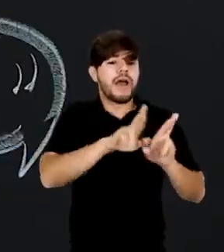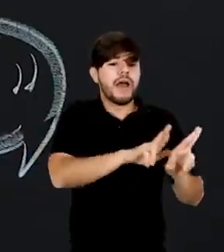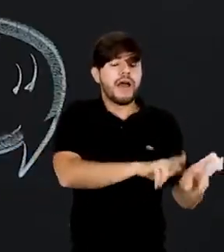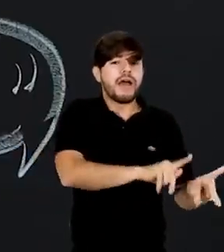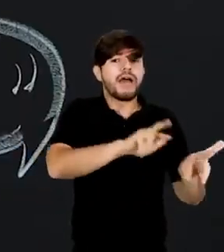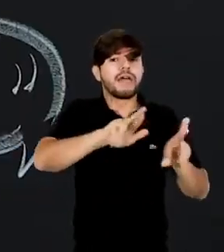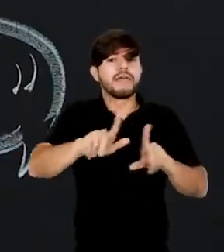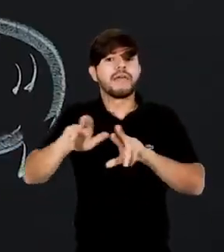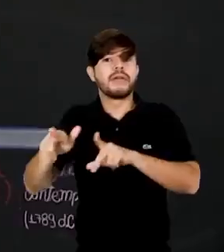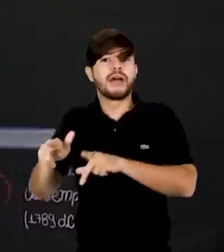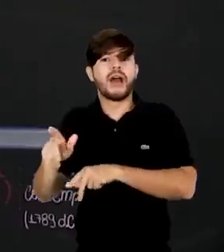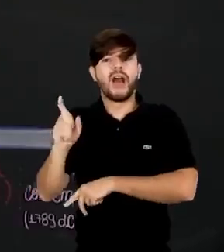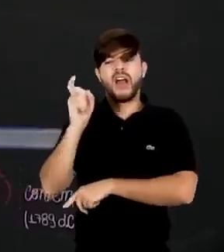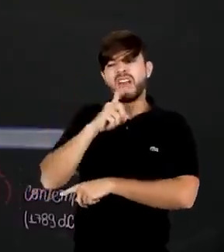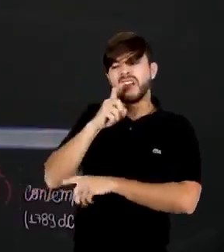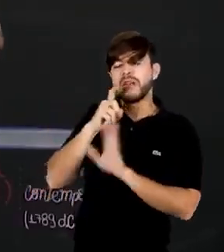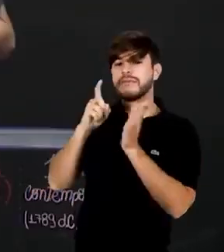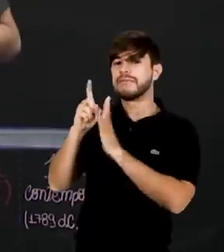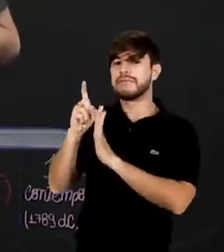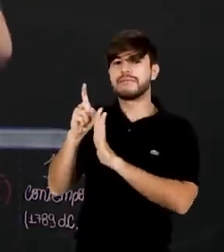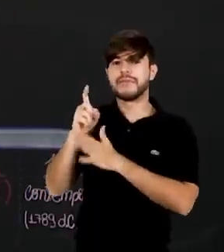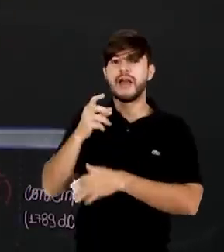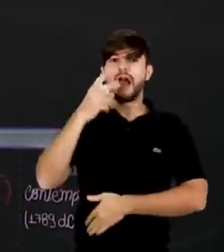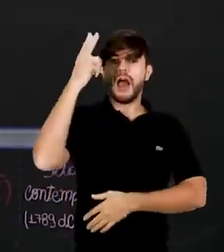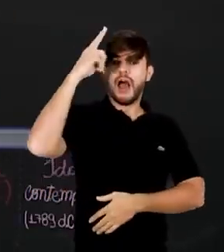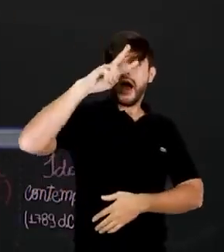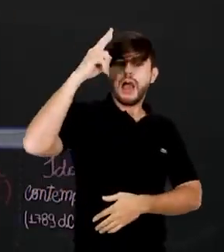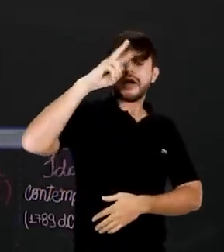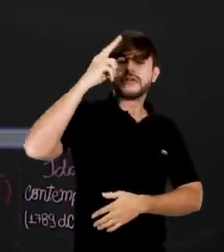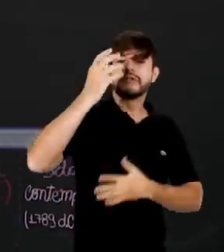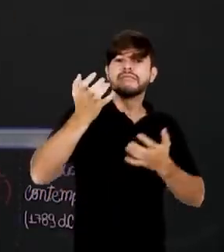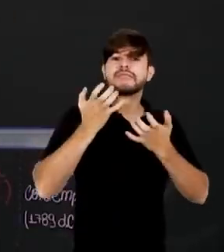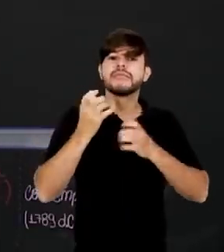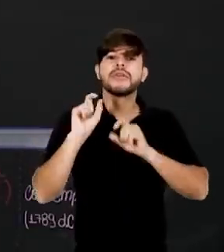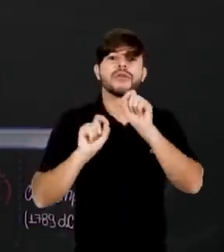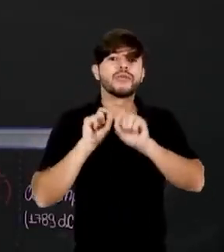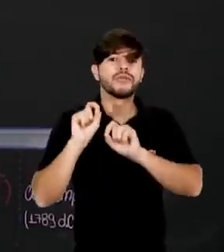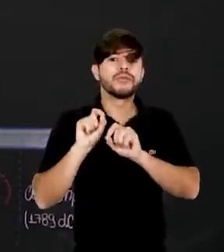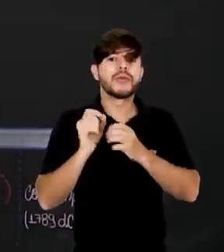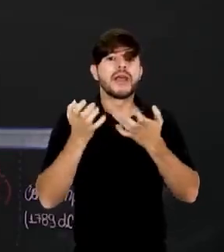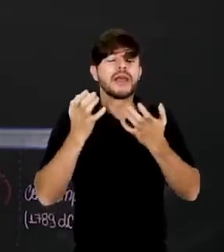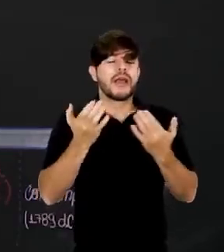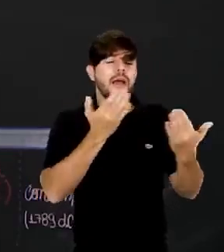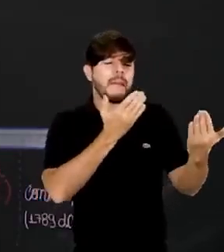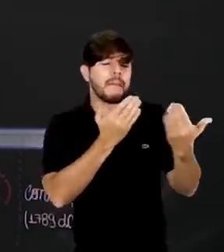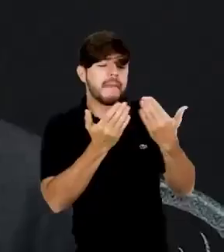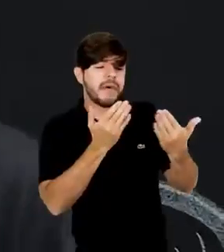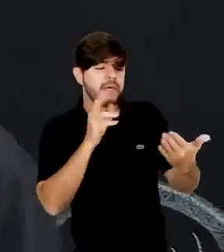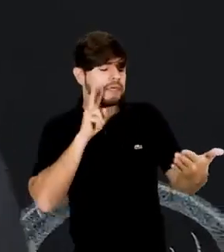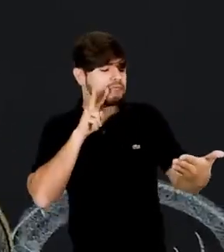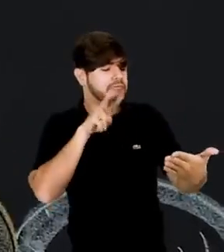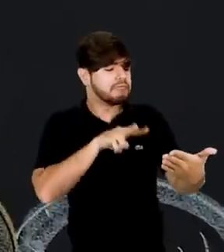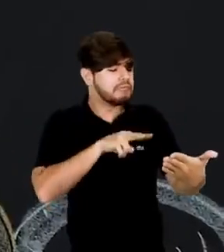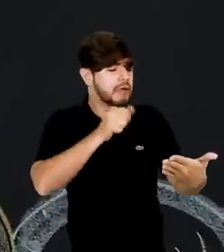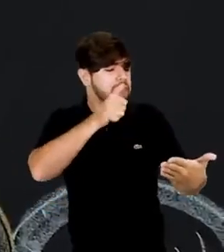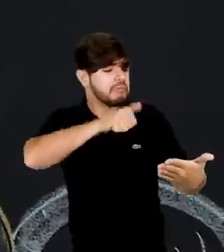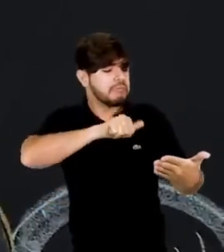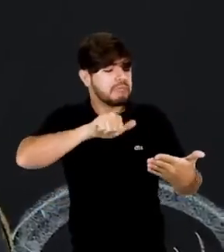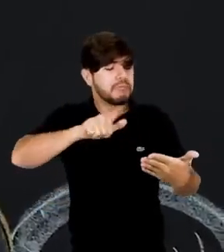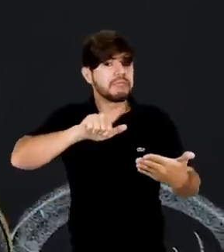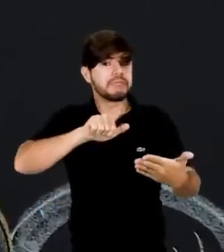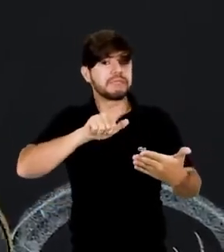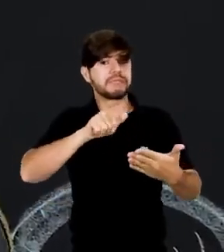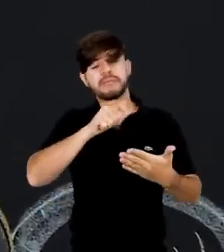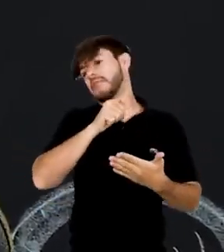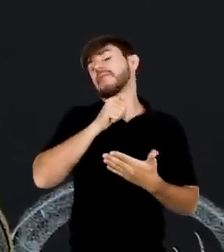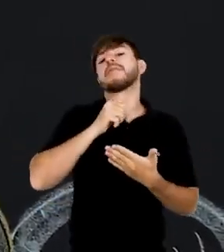diferenciam a história da ficção. A história quer, e para fazer isso, ela se baseia nesses documentos. Os documentos históricos eles